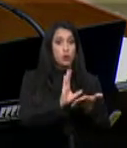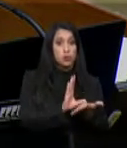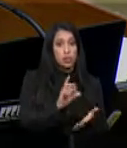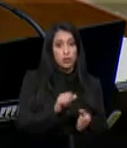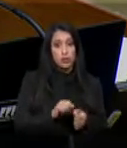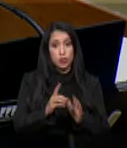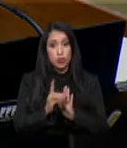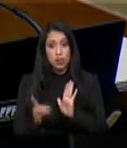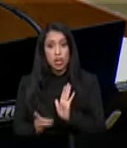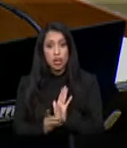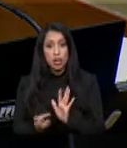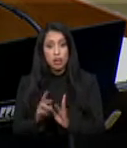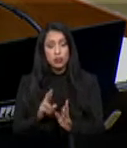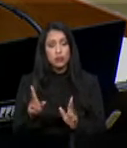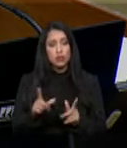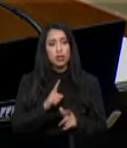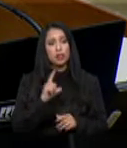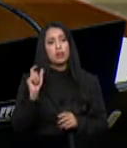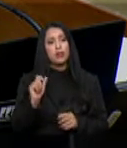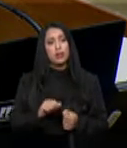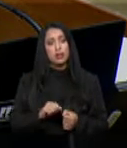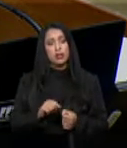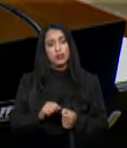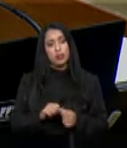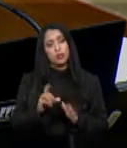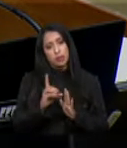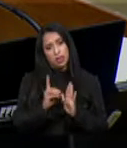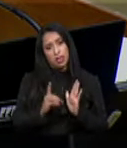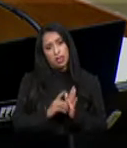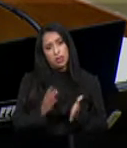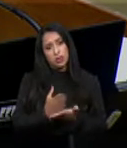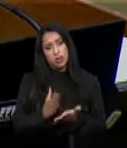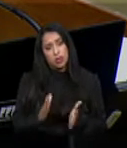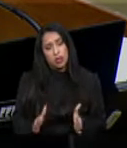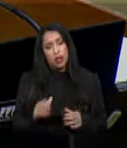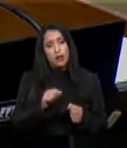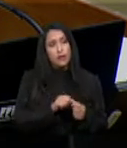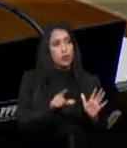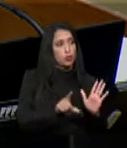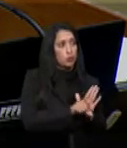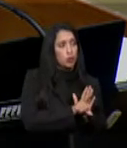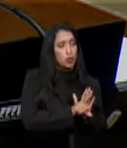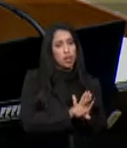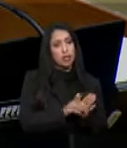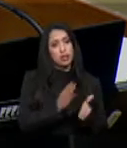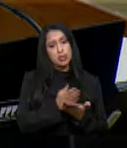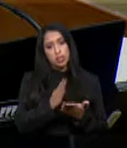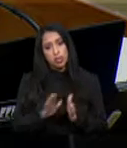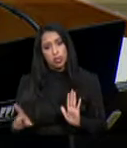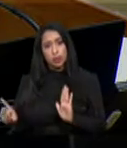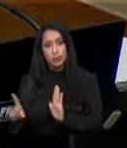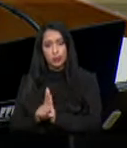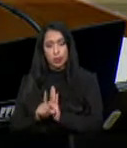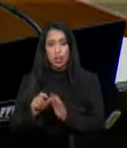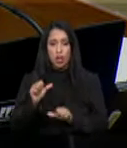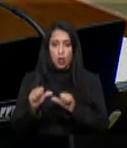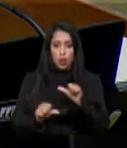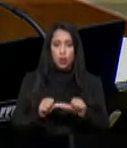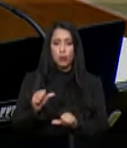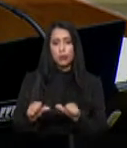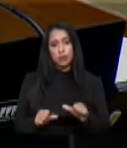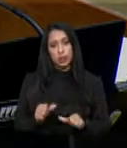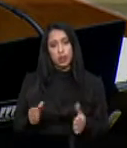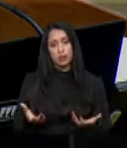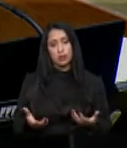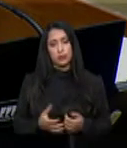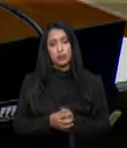inconstitucionalidade do dispositivo que cria o Fundo Nacional do Meio Ambiente para excluir a sociedade civil do conselho deliberativo. Deve ser alterado ou extinto